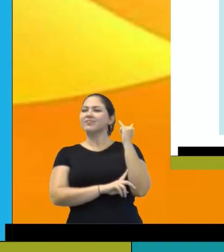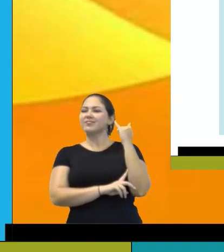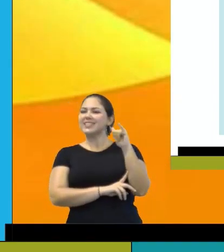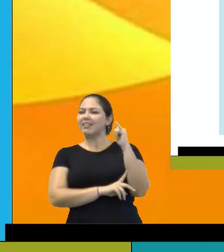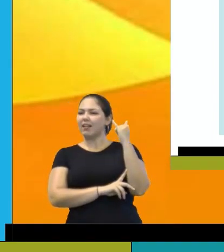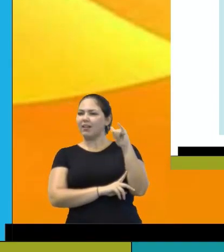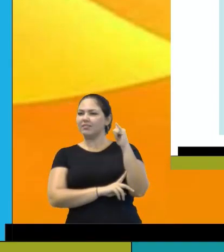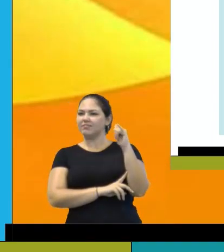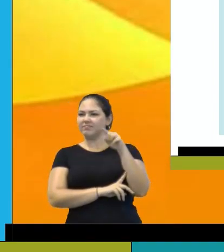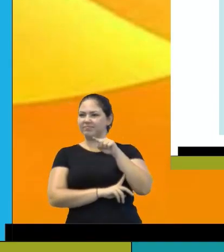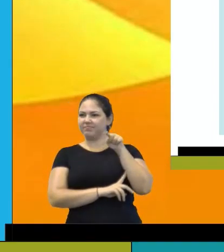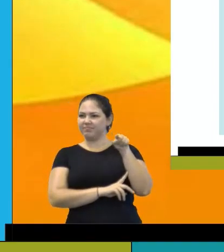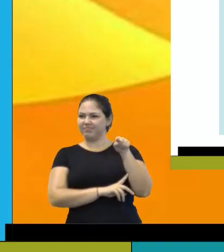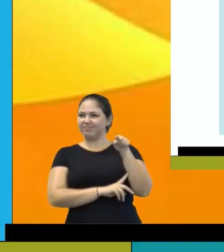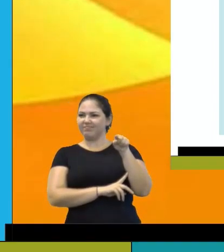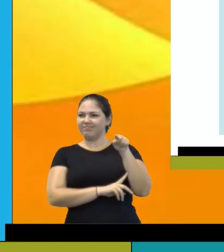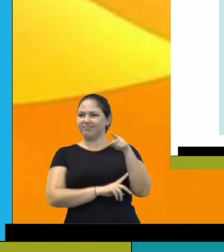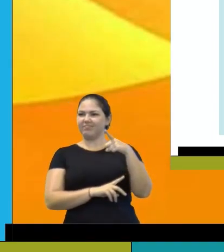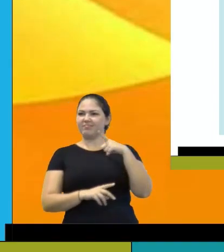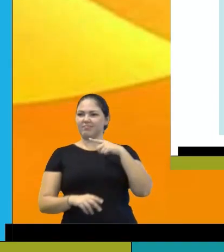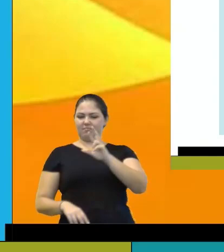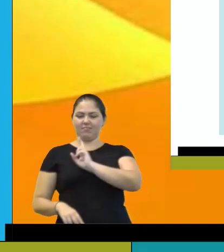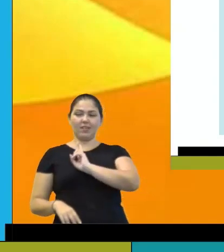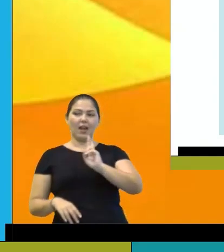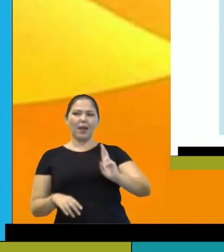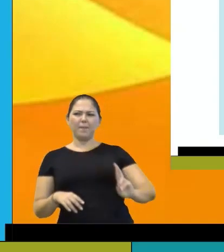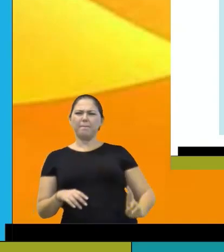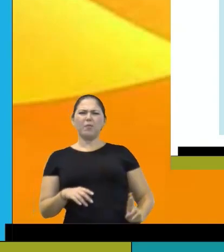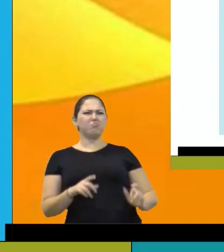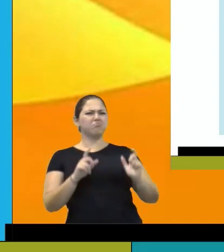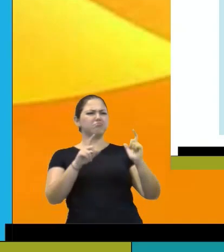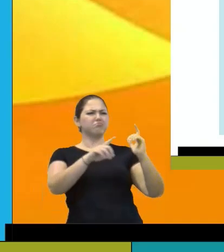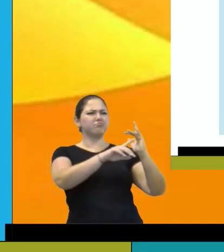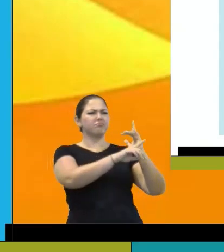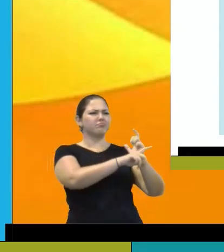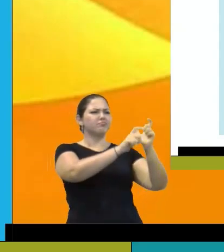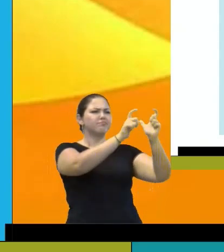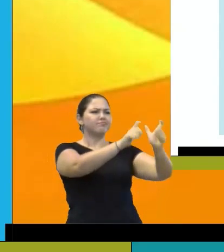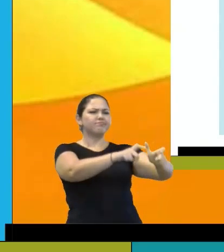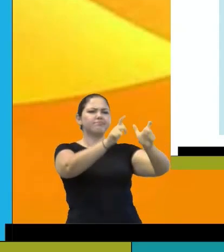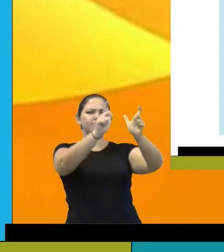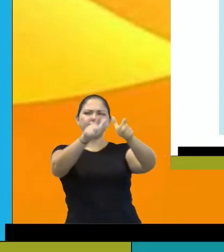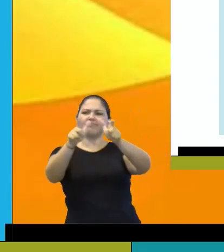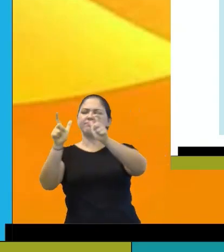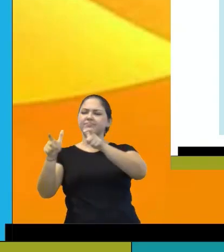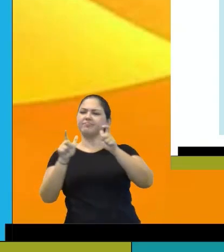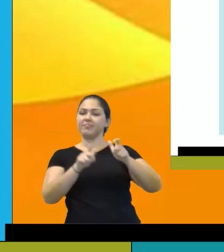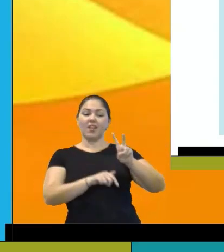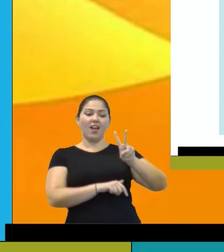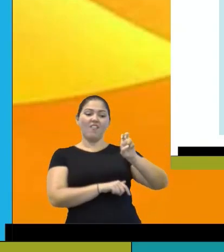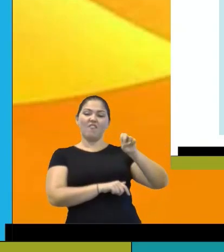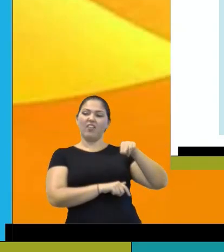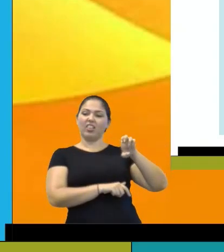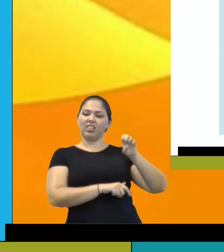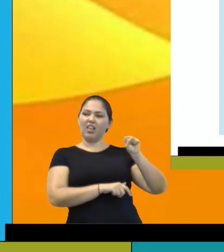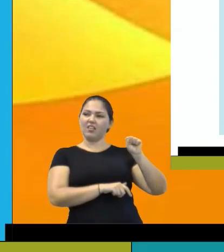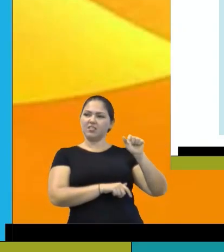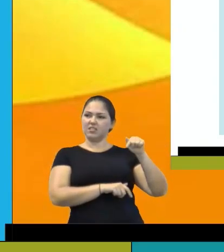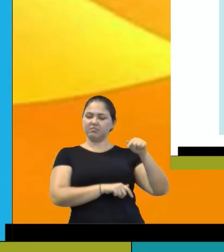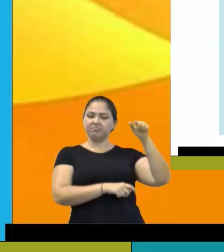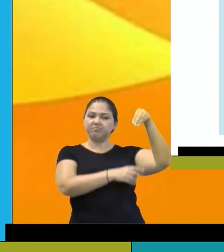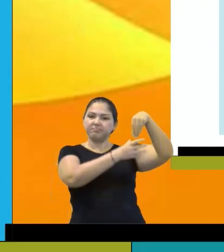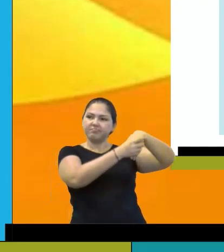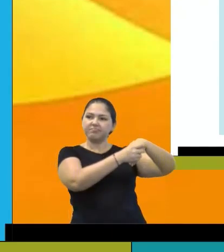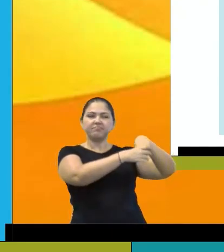a República de Veneza, nós tínhamos a República de Florença, tínhamos a República de Siena, nós tínhamos